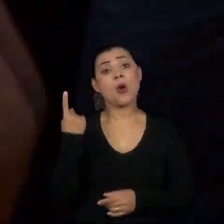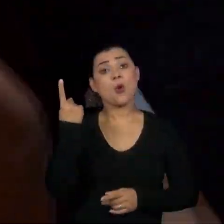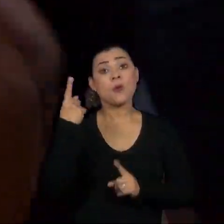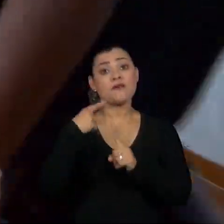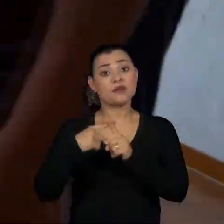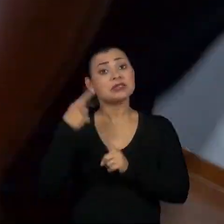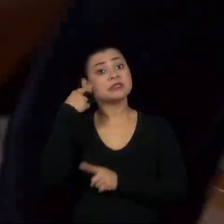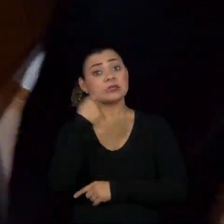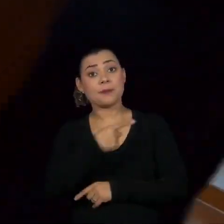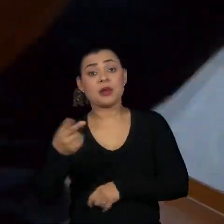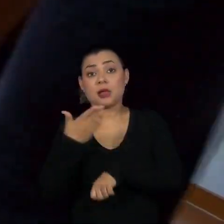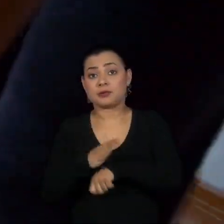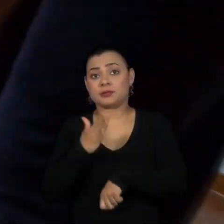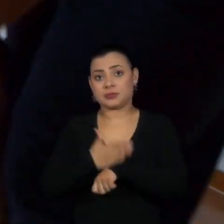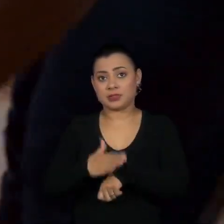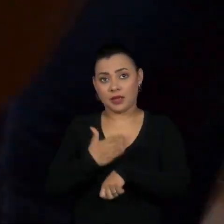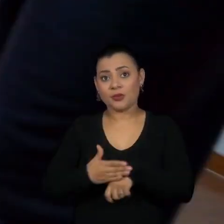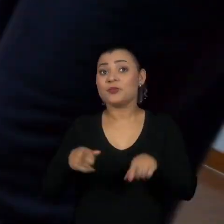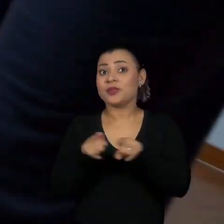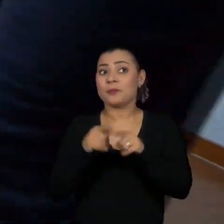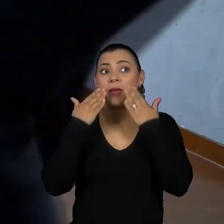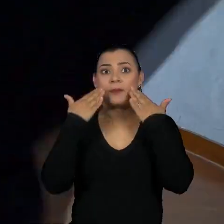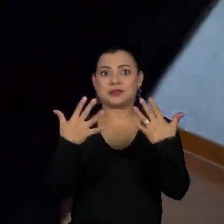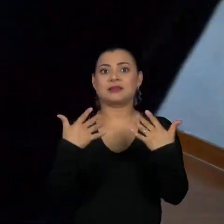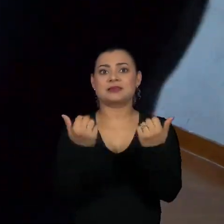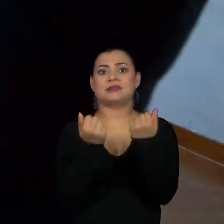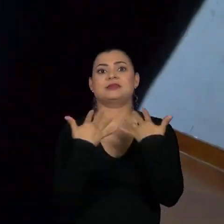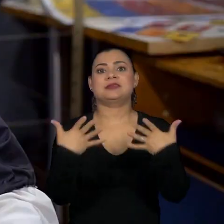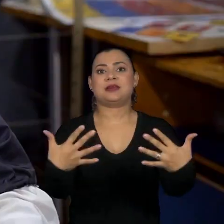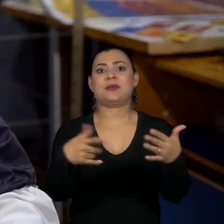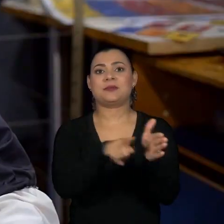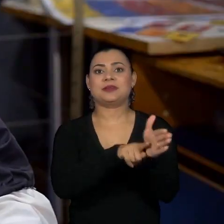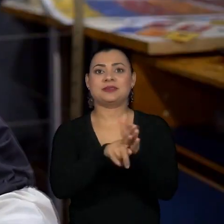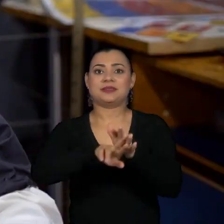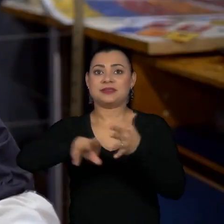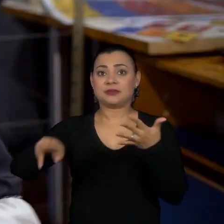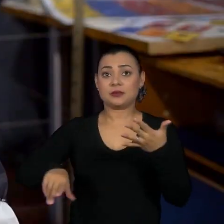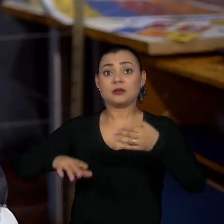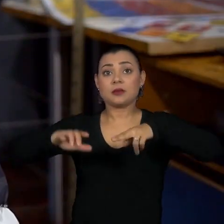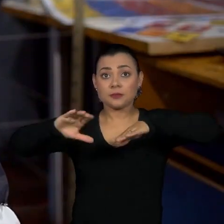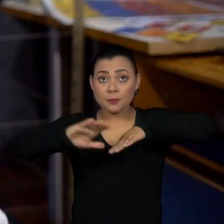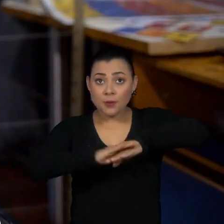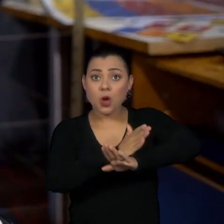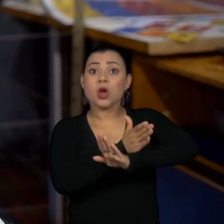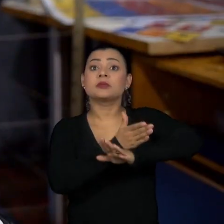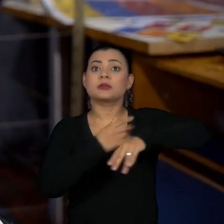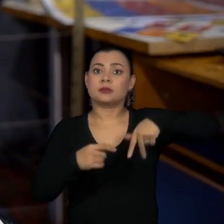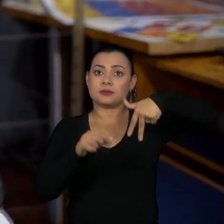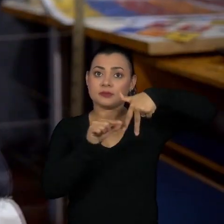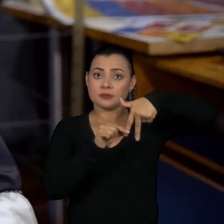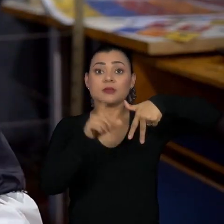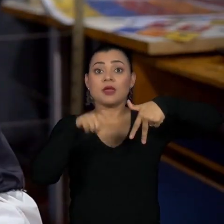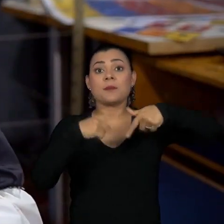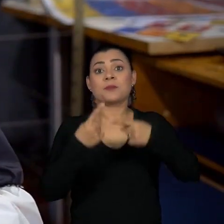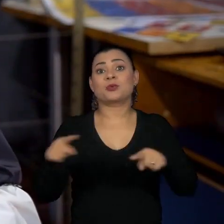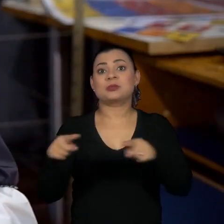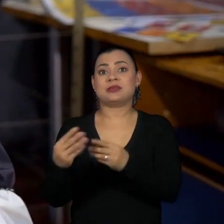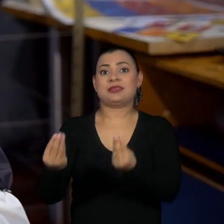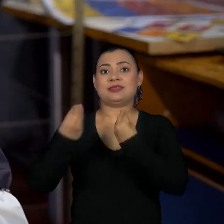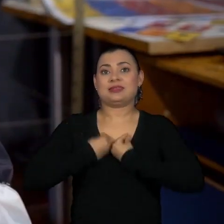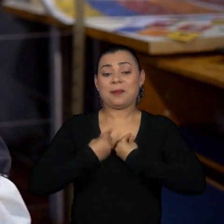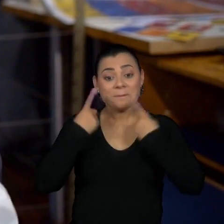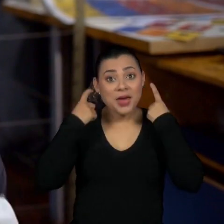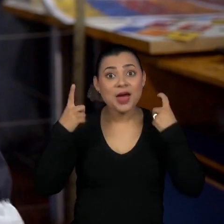nos ensaios, né? E fora as apresentações e pesquisas. A bota é um elemento muito importante pra gente. A gente faz música. Então a bota